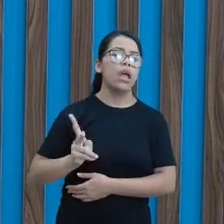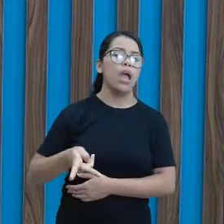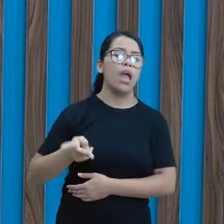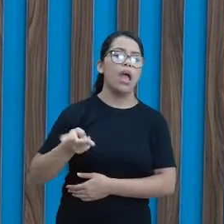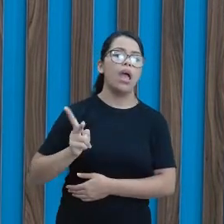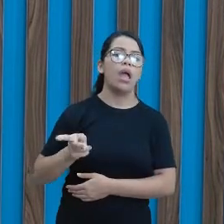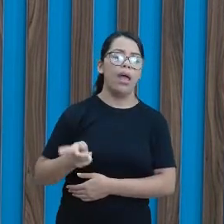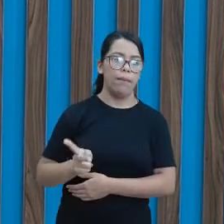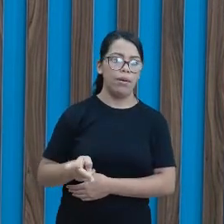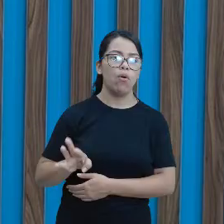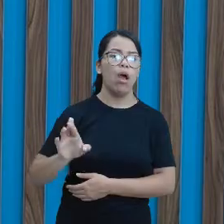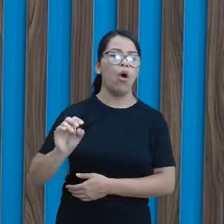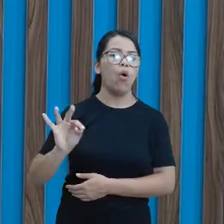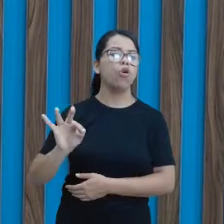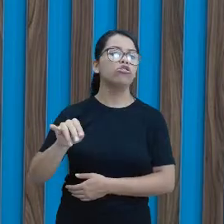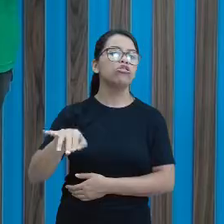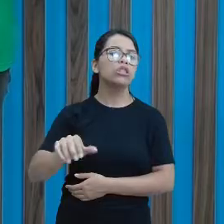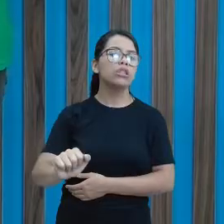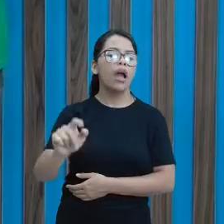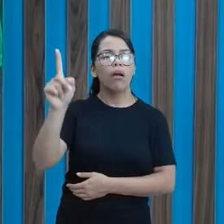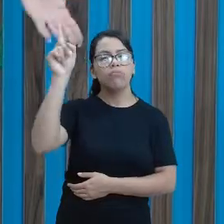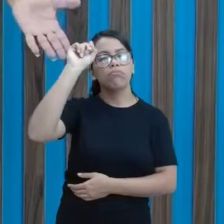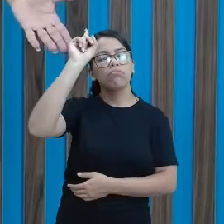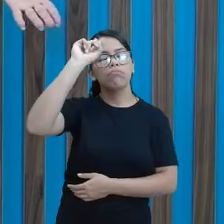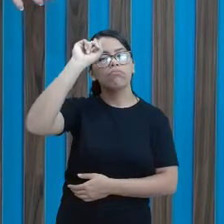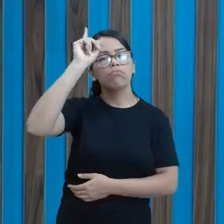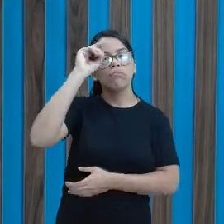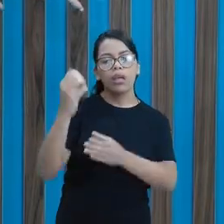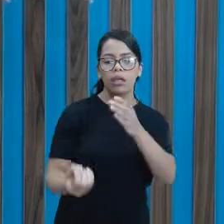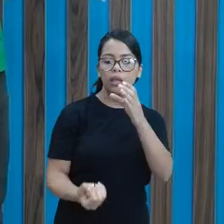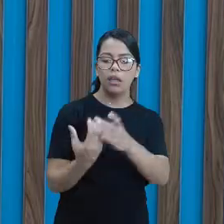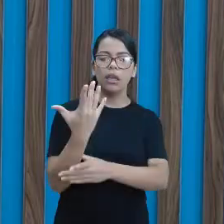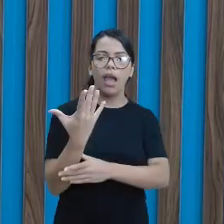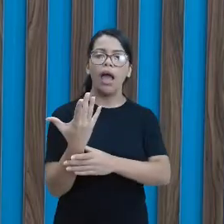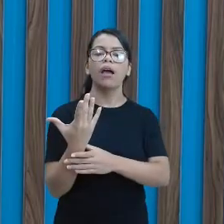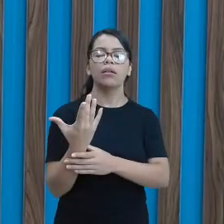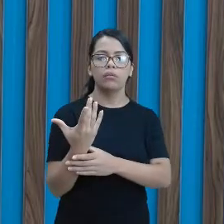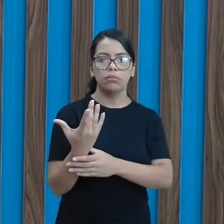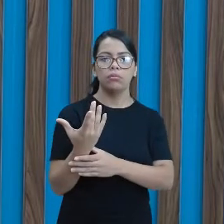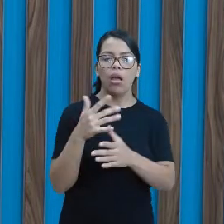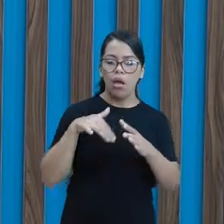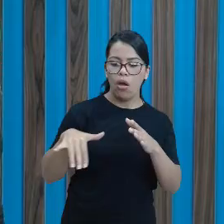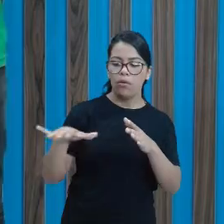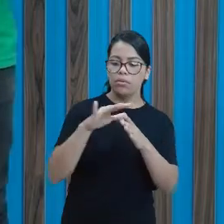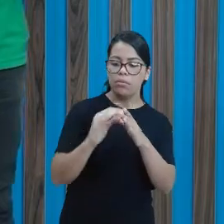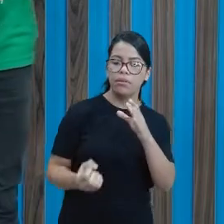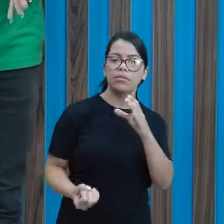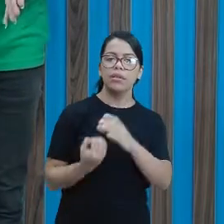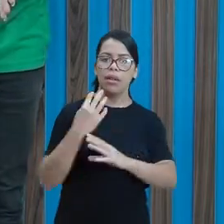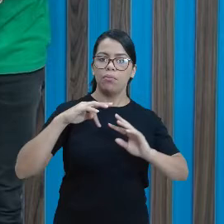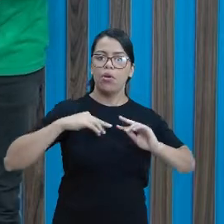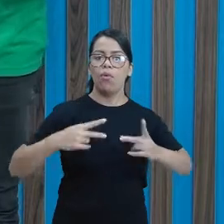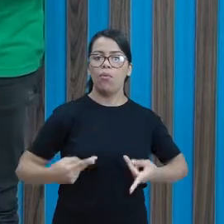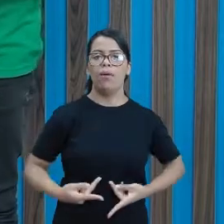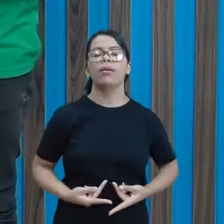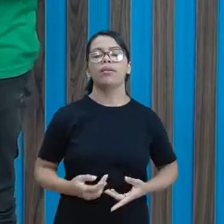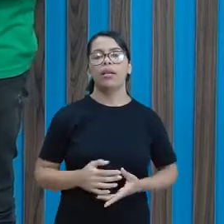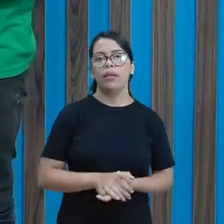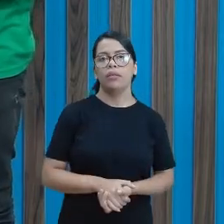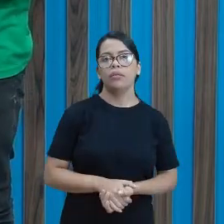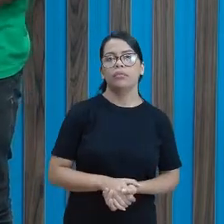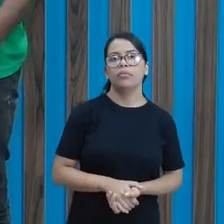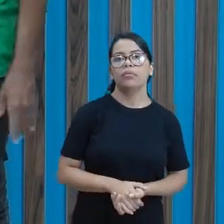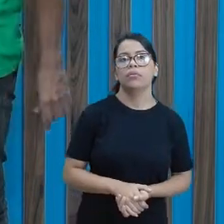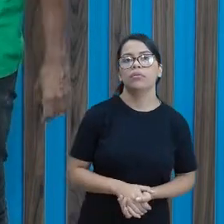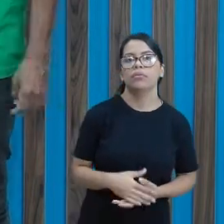questão rotineira. Pois é, criado pelo homem, Criado né? É pelo homem. um espaço criado pelo homem, tá? Não deixa de ser um território, segundo Milton Santos. Mas